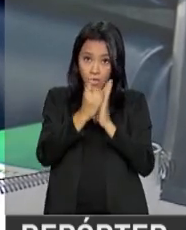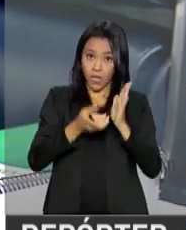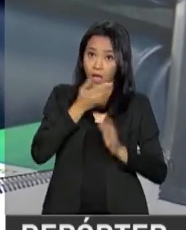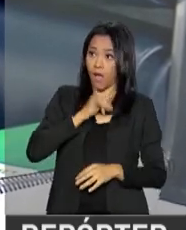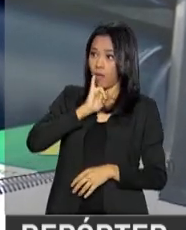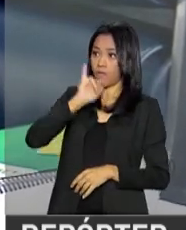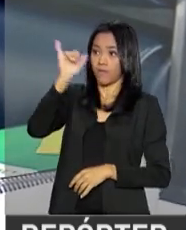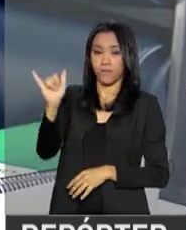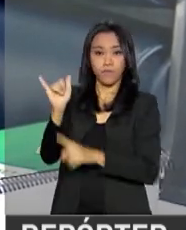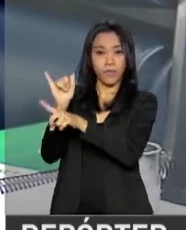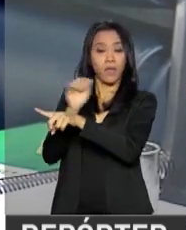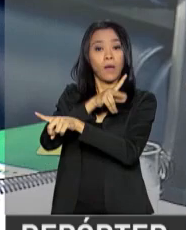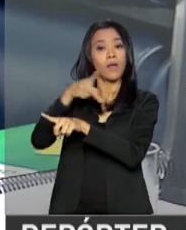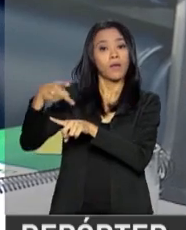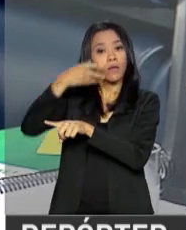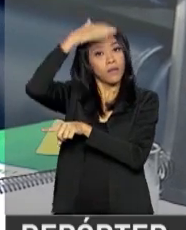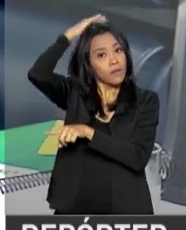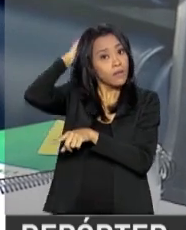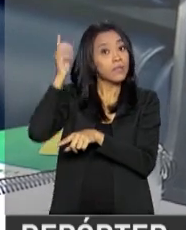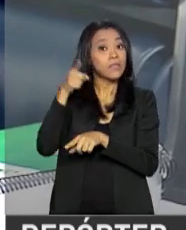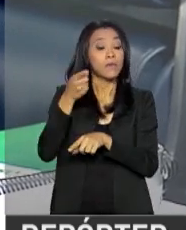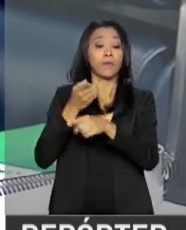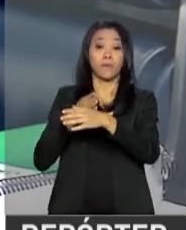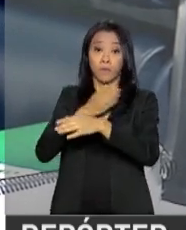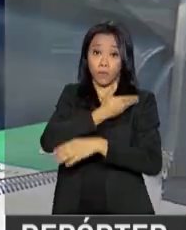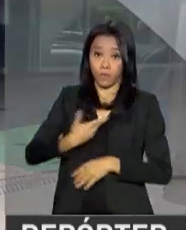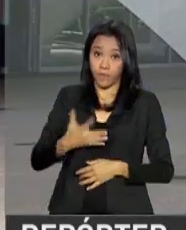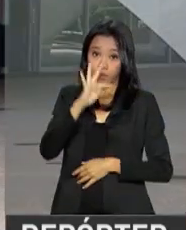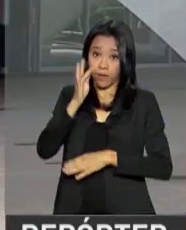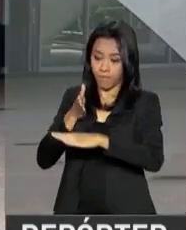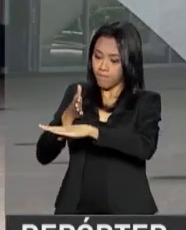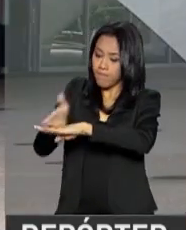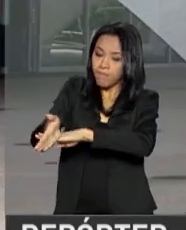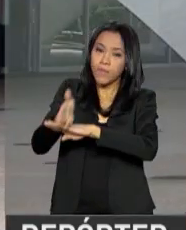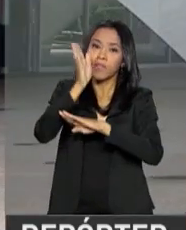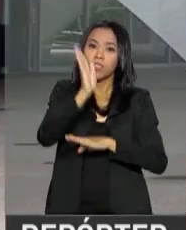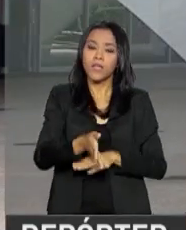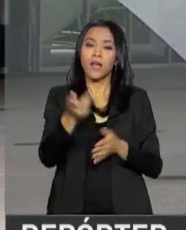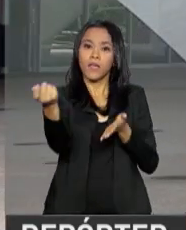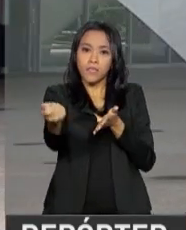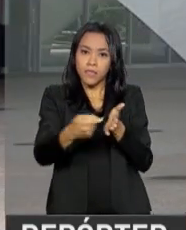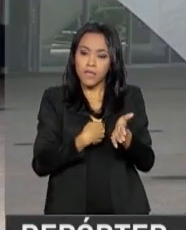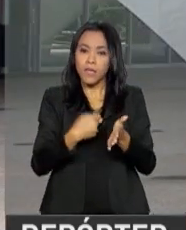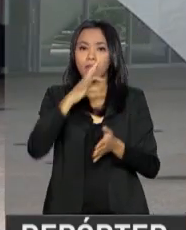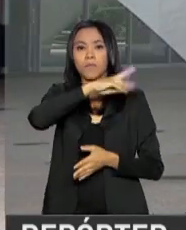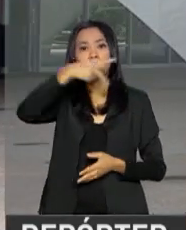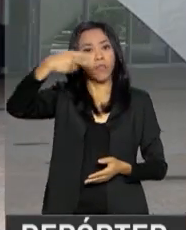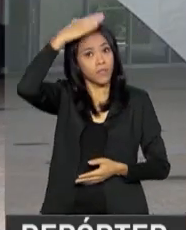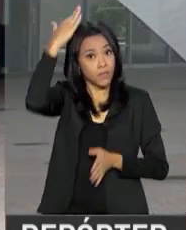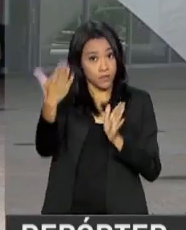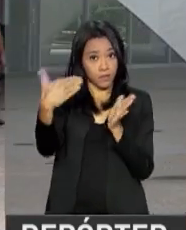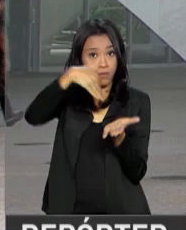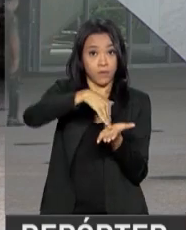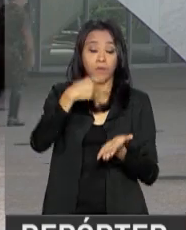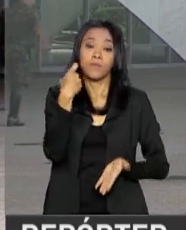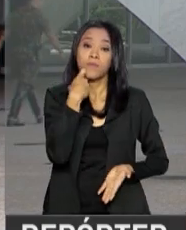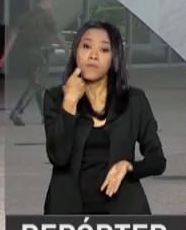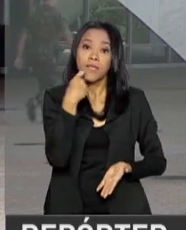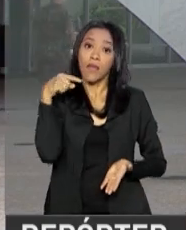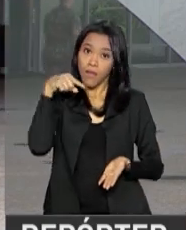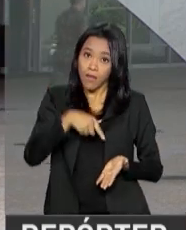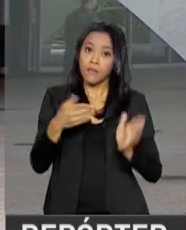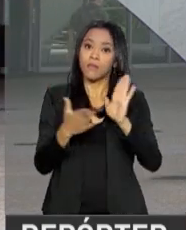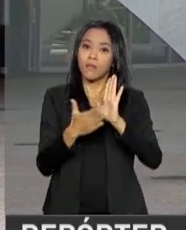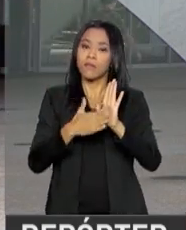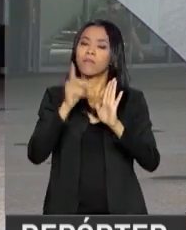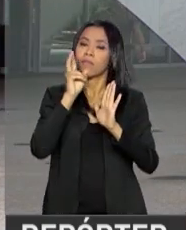presidente Michel Temer. A intervenção federal foi assinada pelo presidente Michel Temer na última sexta-feira. A medida passou